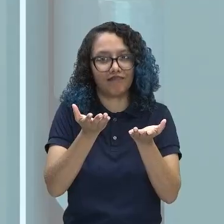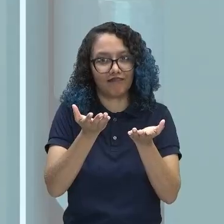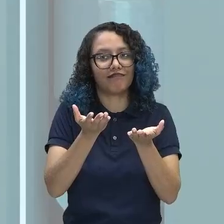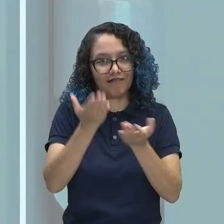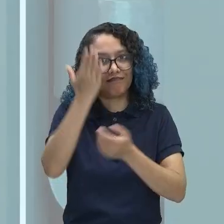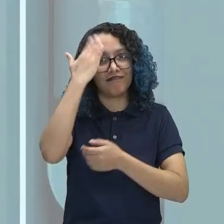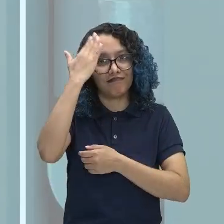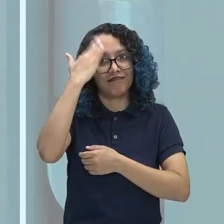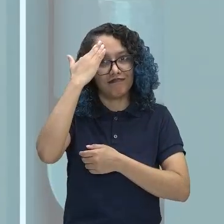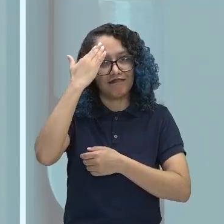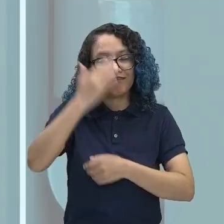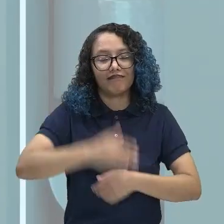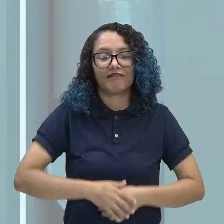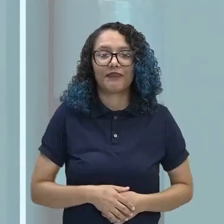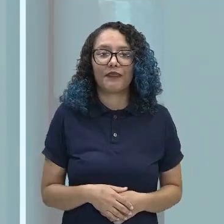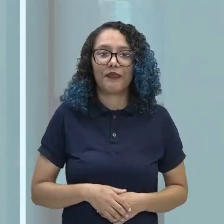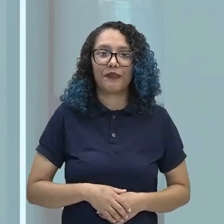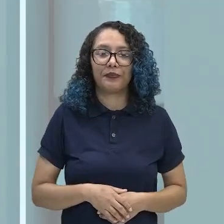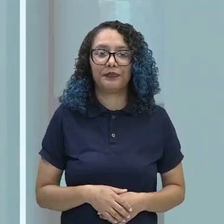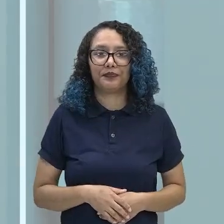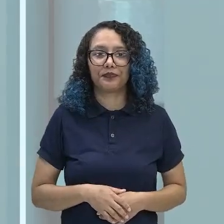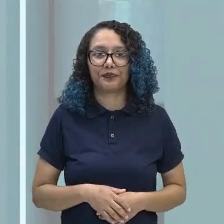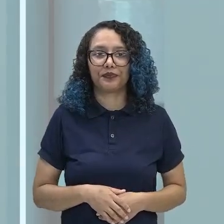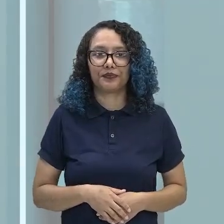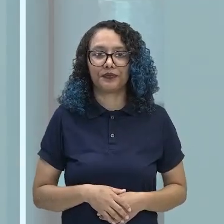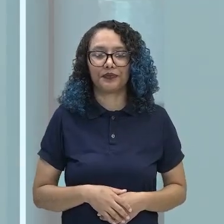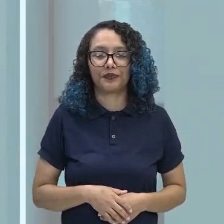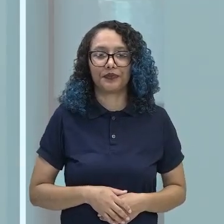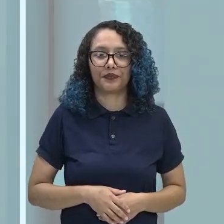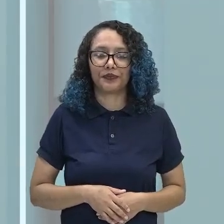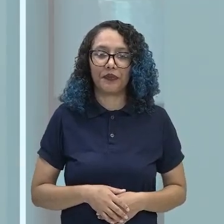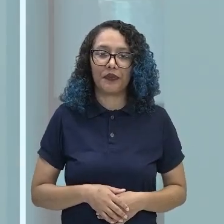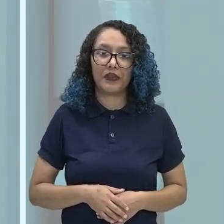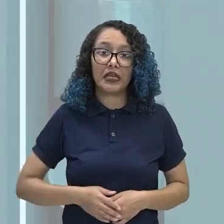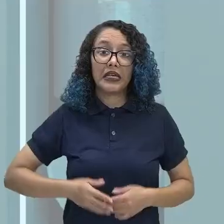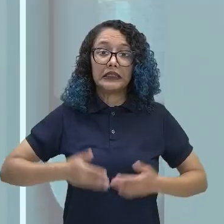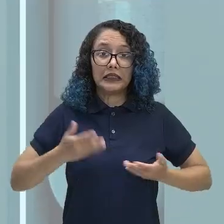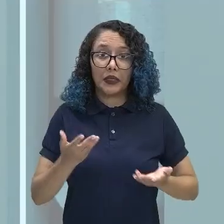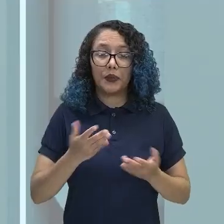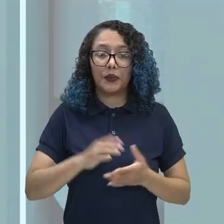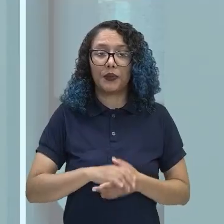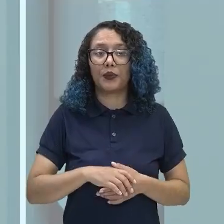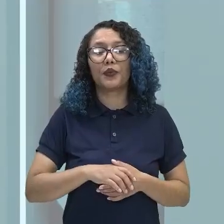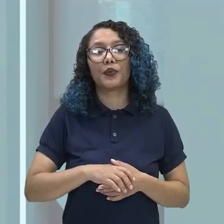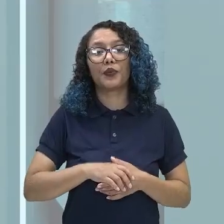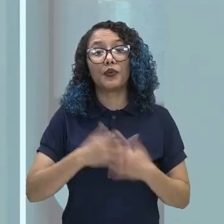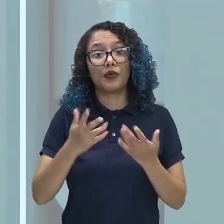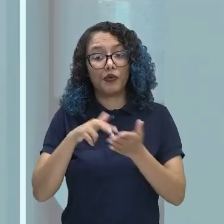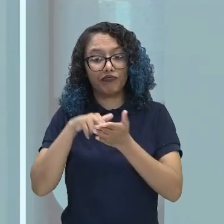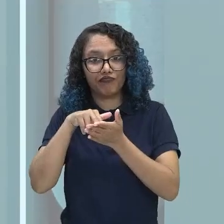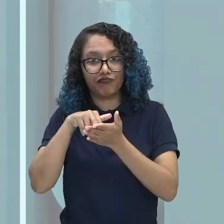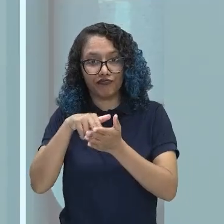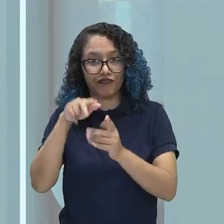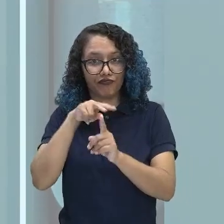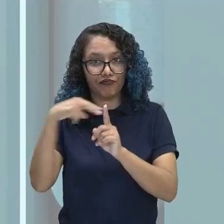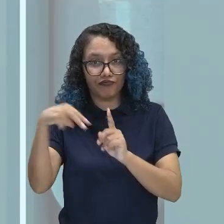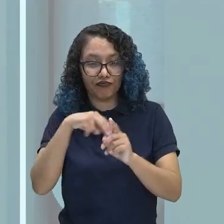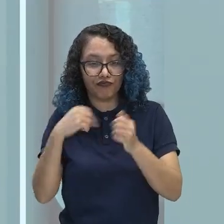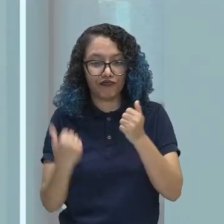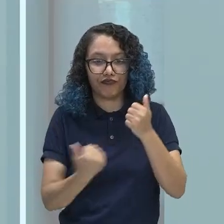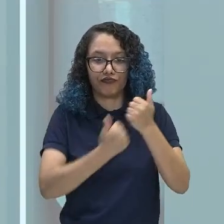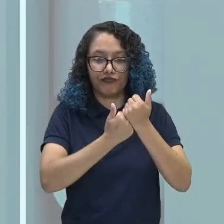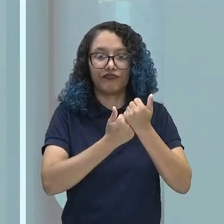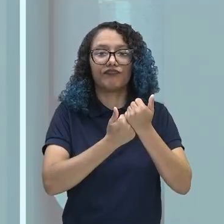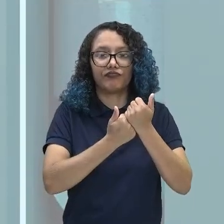bandidos. E observem que esse argumento, ele sustenta a ideia de que as pessoas,